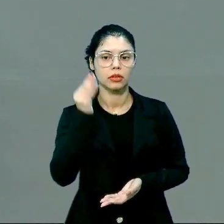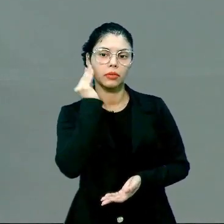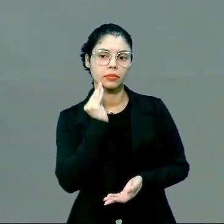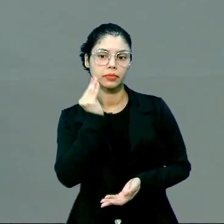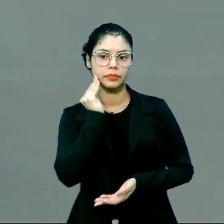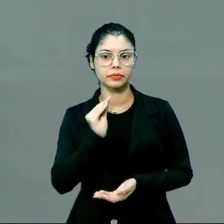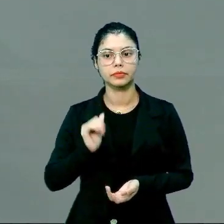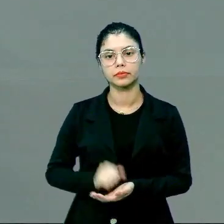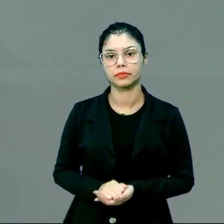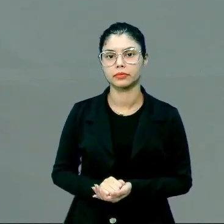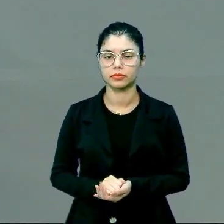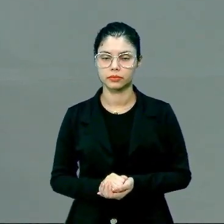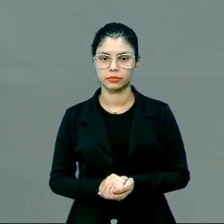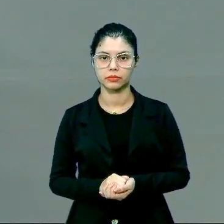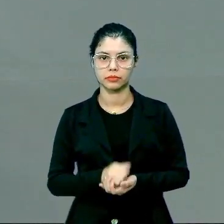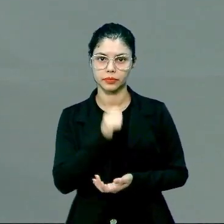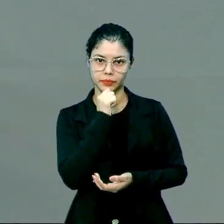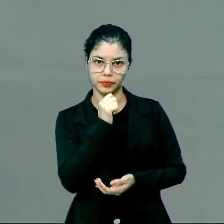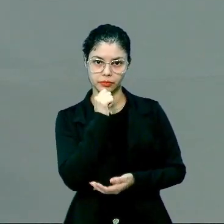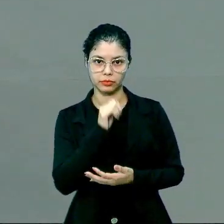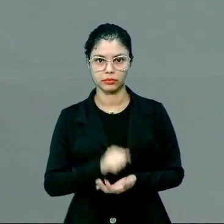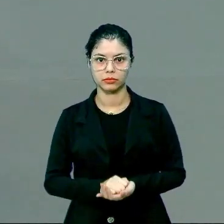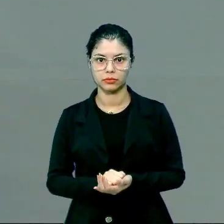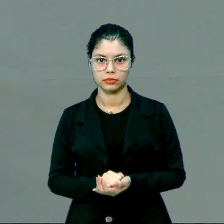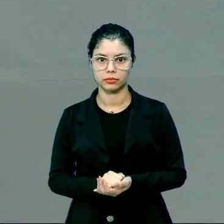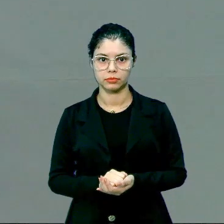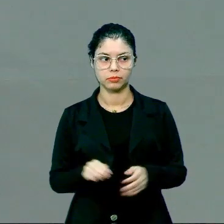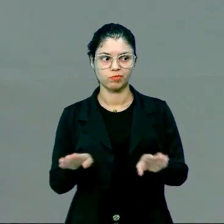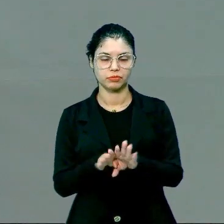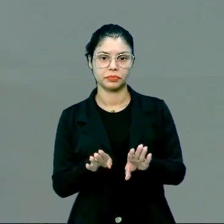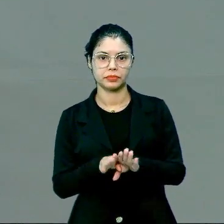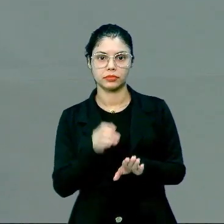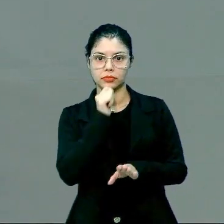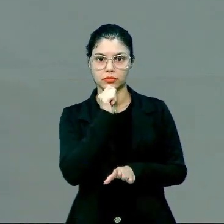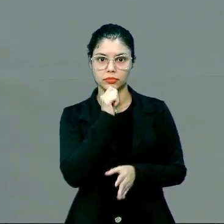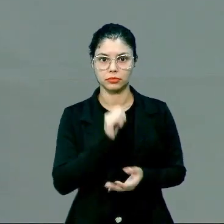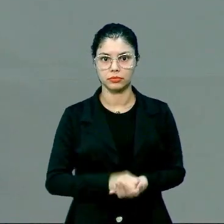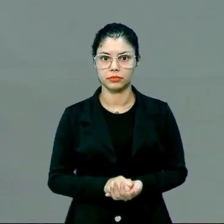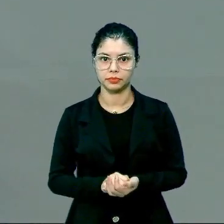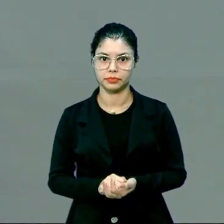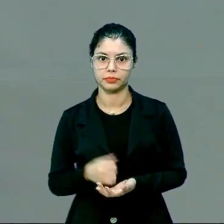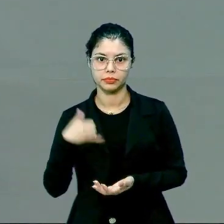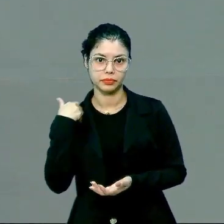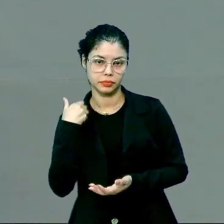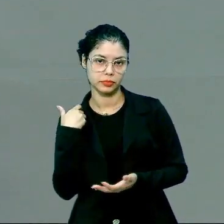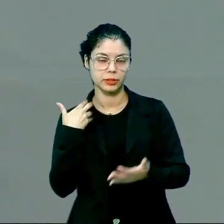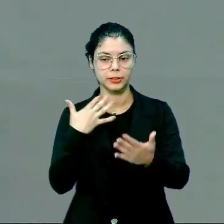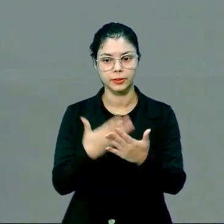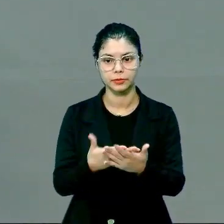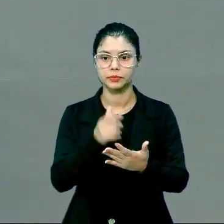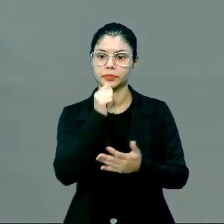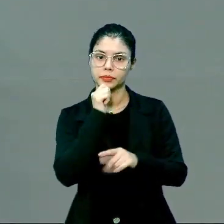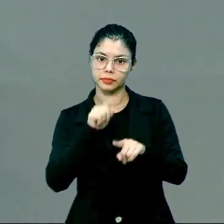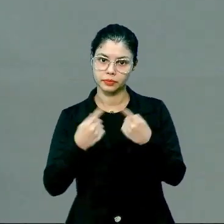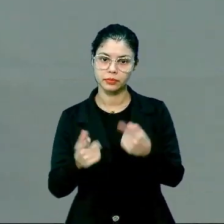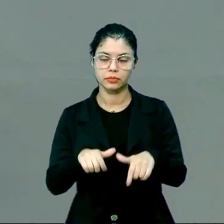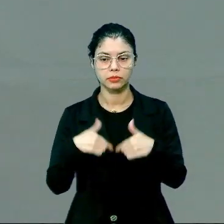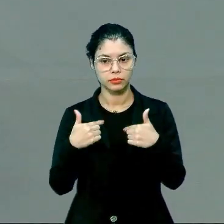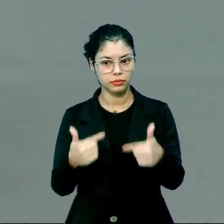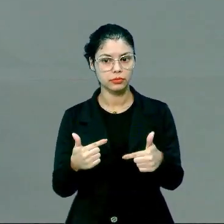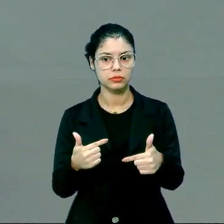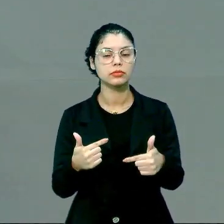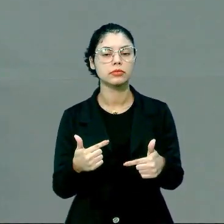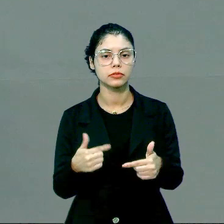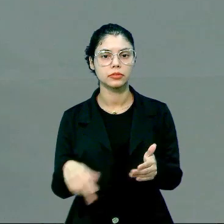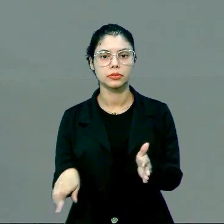tentando e vem tentando ainda. Ele de vez em quando fica um pouco doente, já está de uma idade avançada, mas ele ainda vive lutando para que